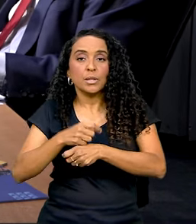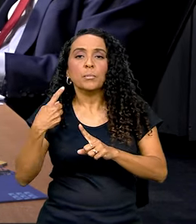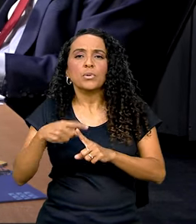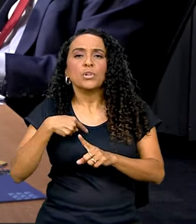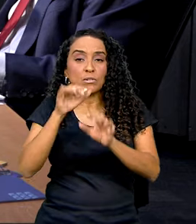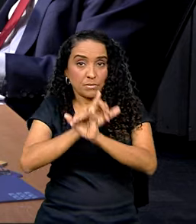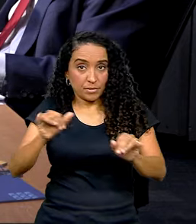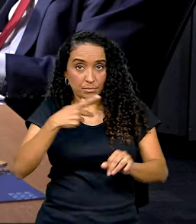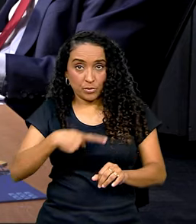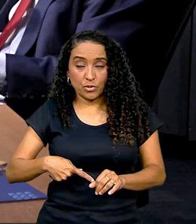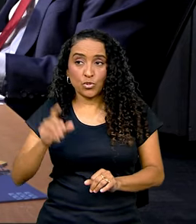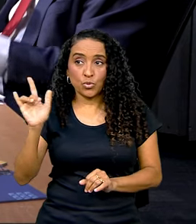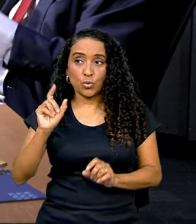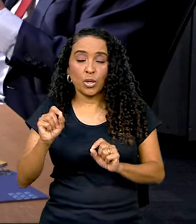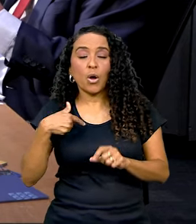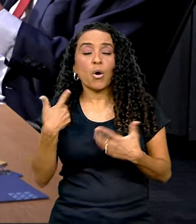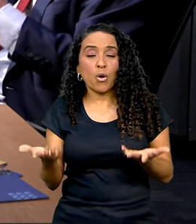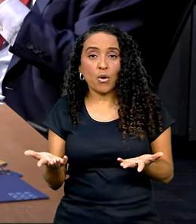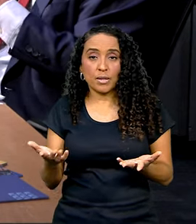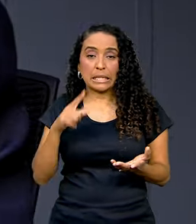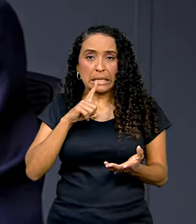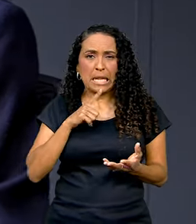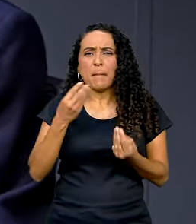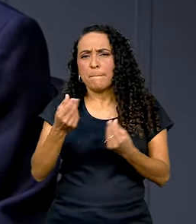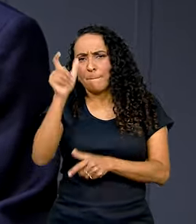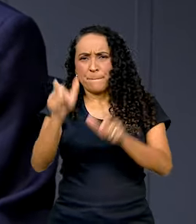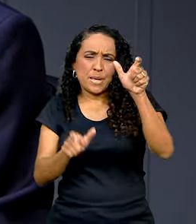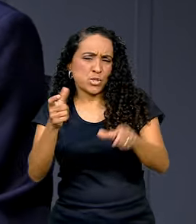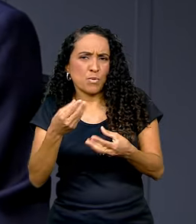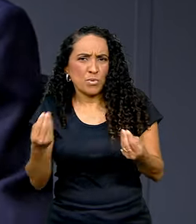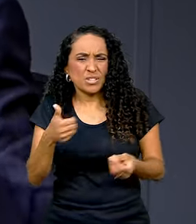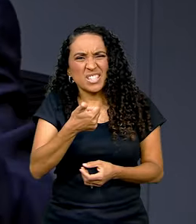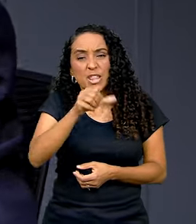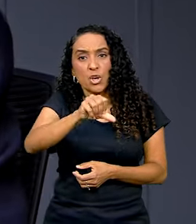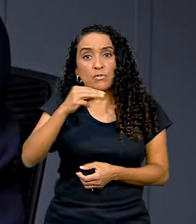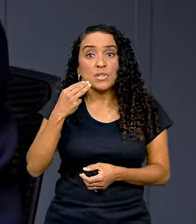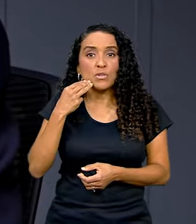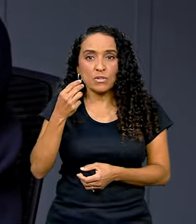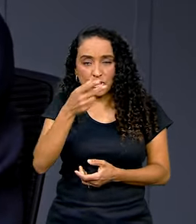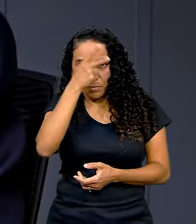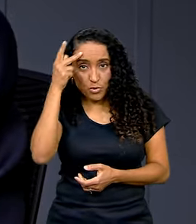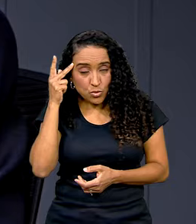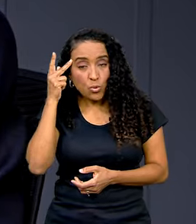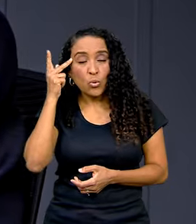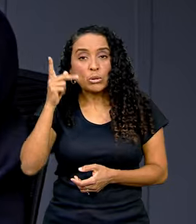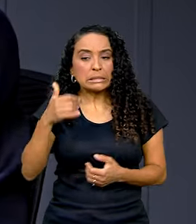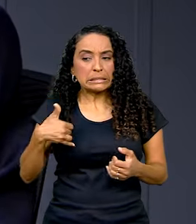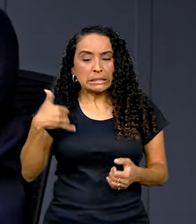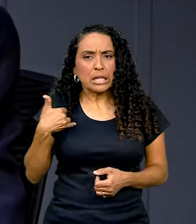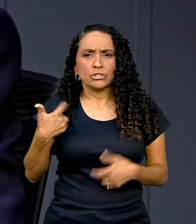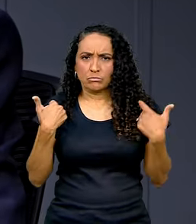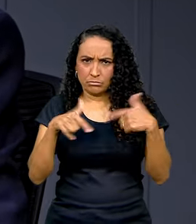passado porque o que eu disse ao presidente Lula Presidente a gente tem muitas pessoas e tem 19 milhões de pessoas